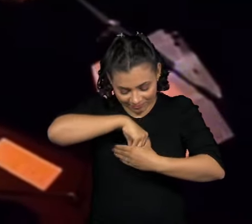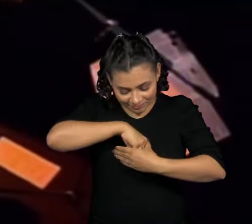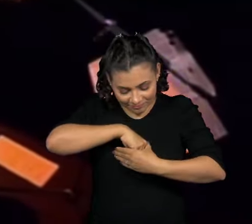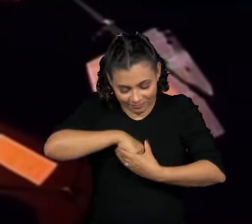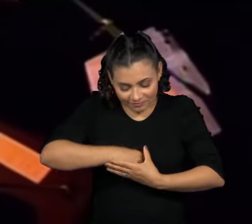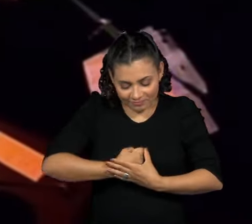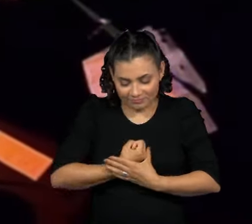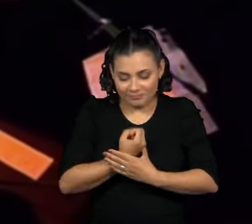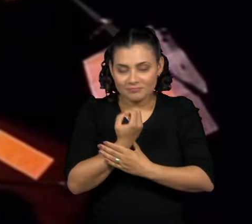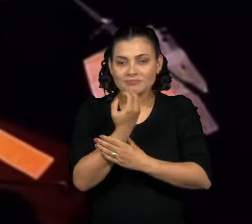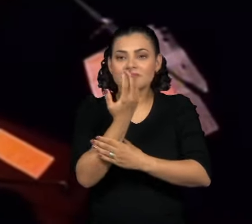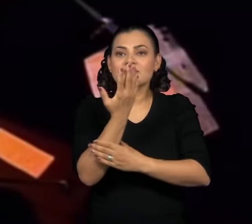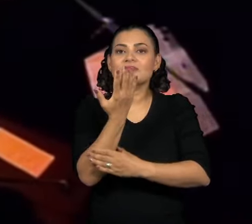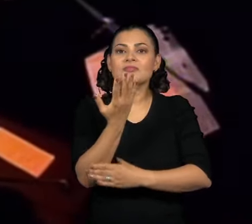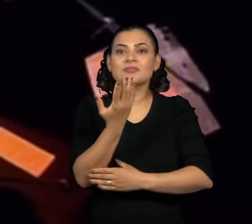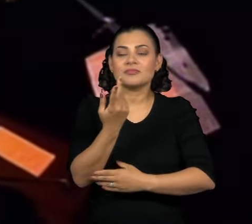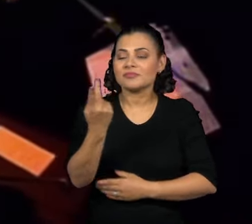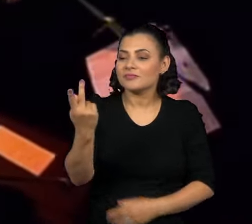sós.